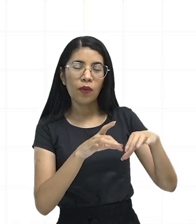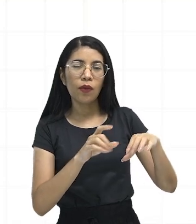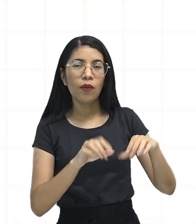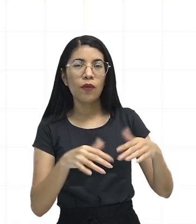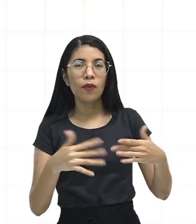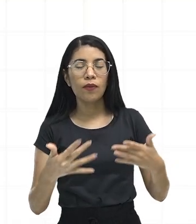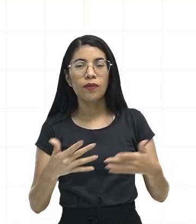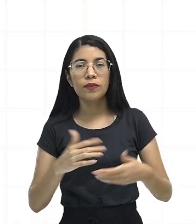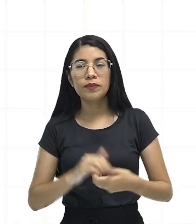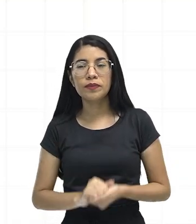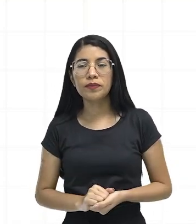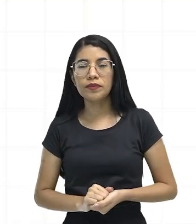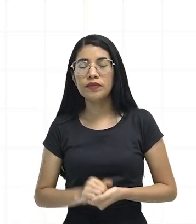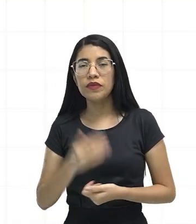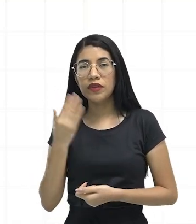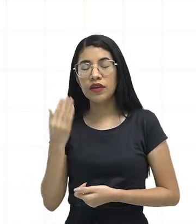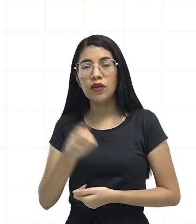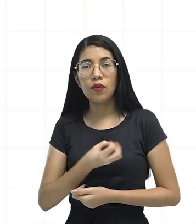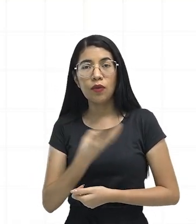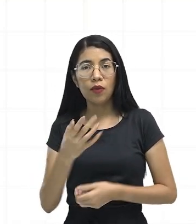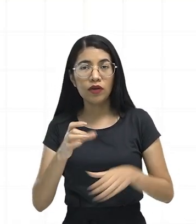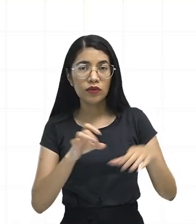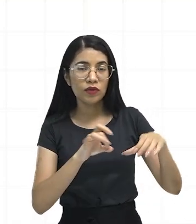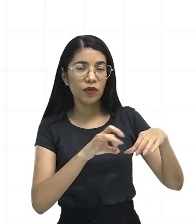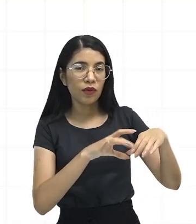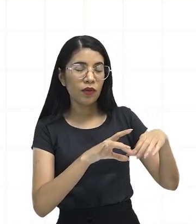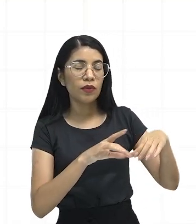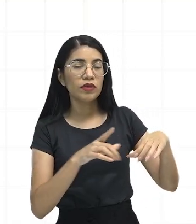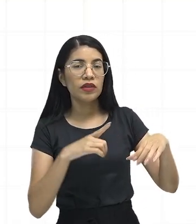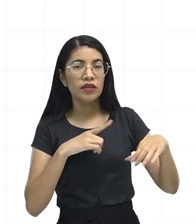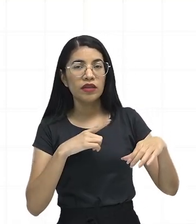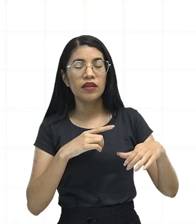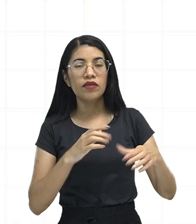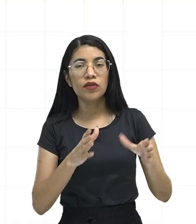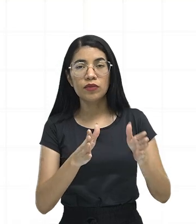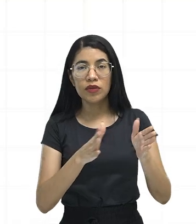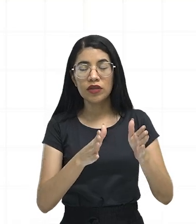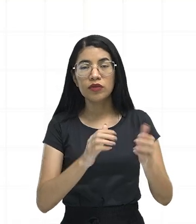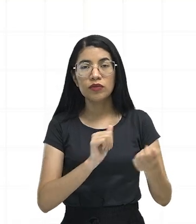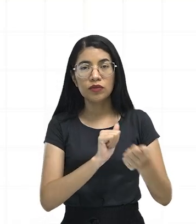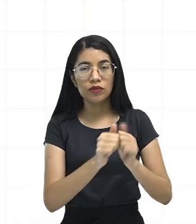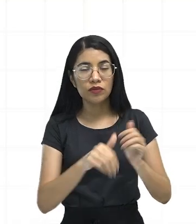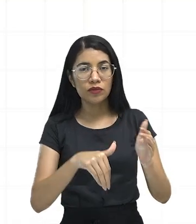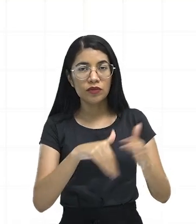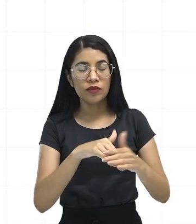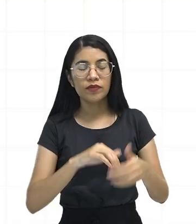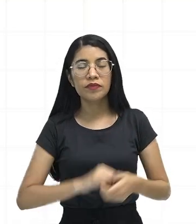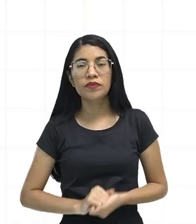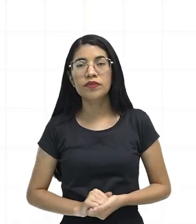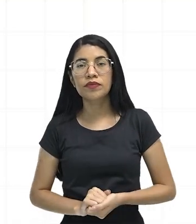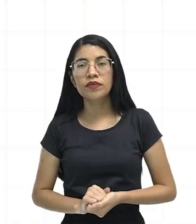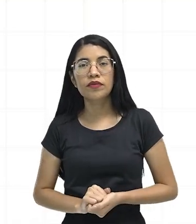estão a quantidade de gols, né, nesses jogos aqui. Quantos gols,